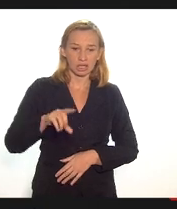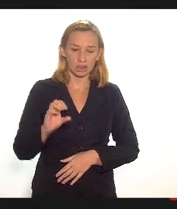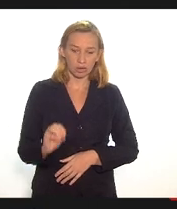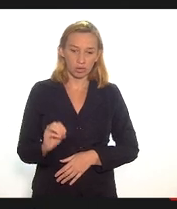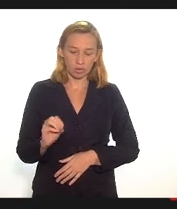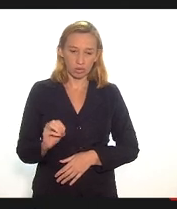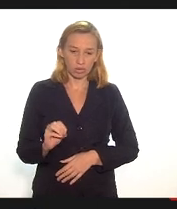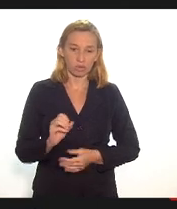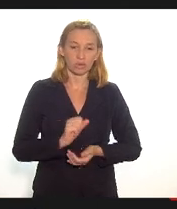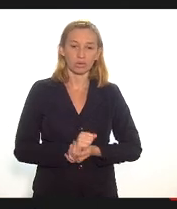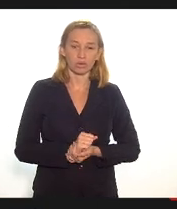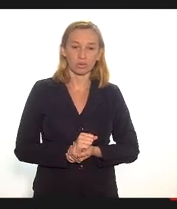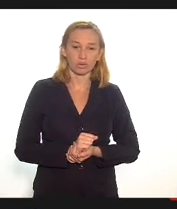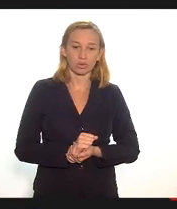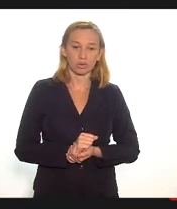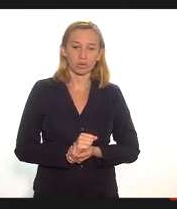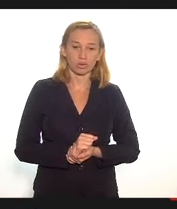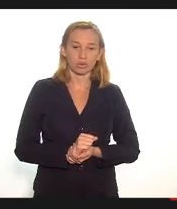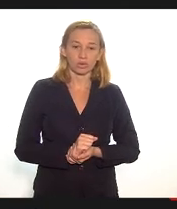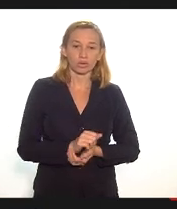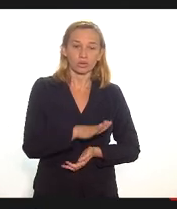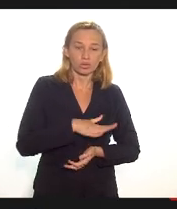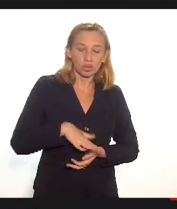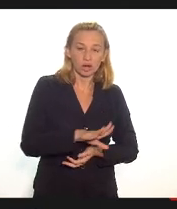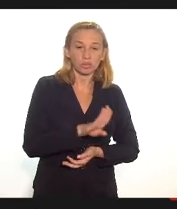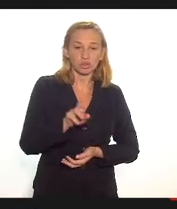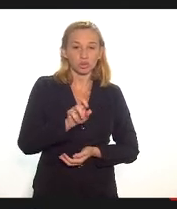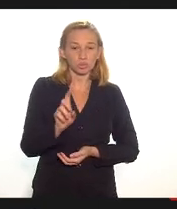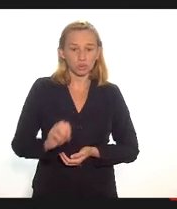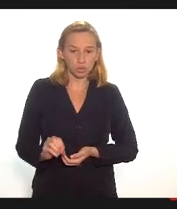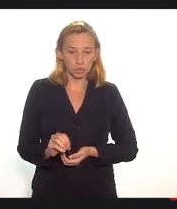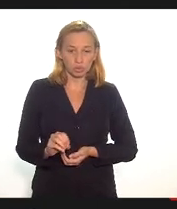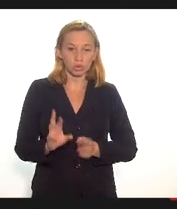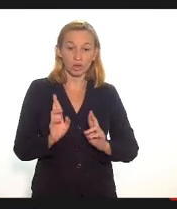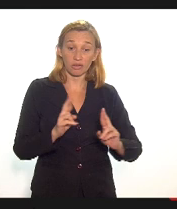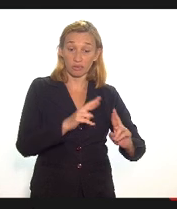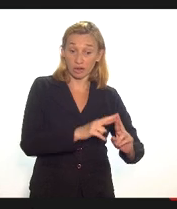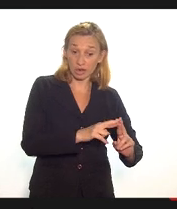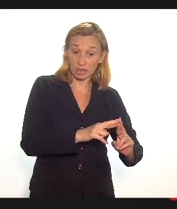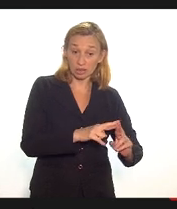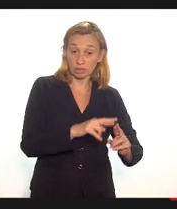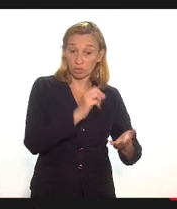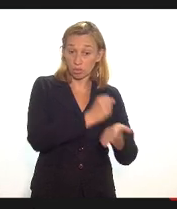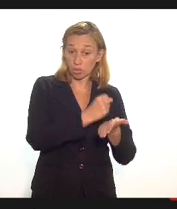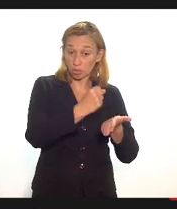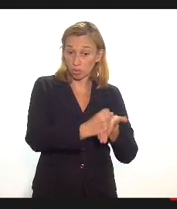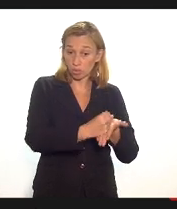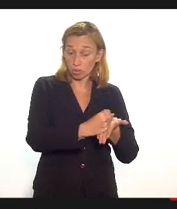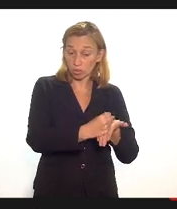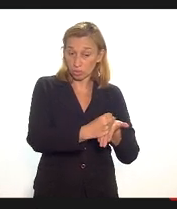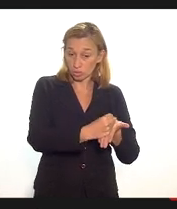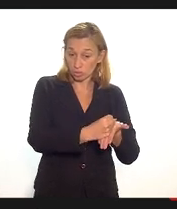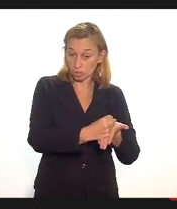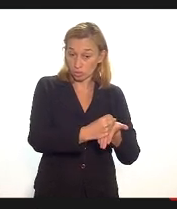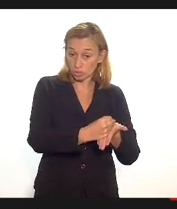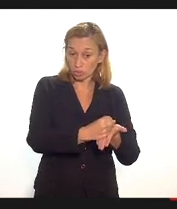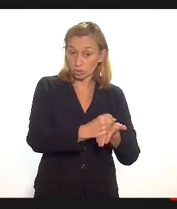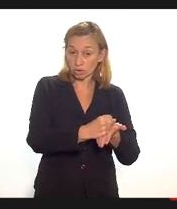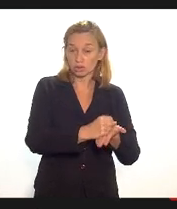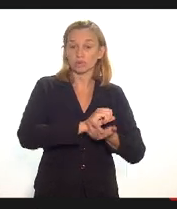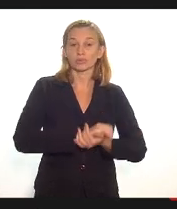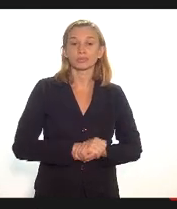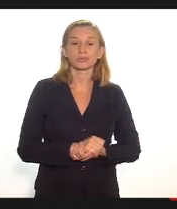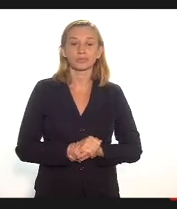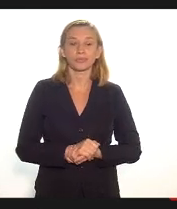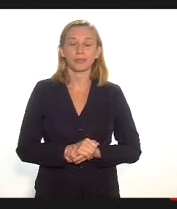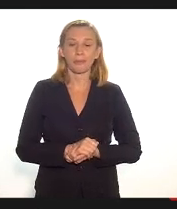CNODC do campo de Búzios referente ao contrato do excedente da cessão